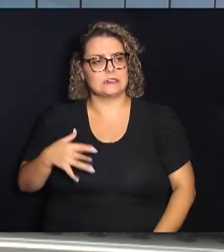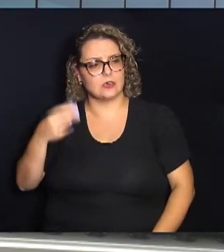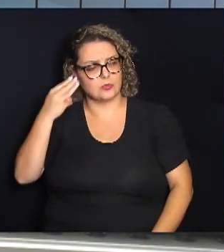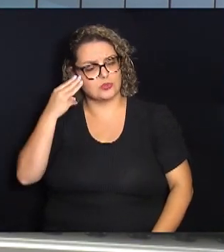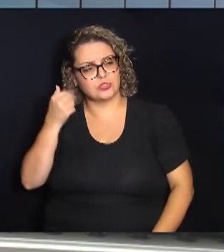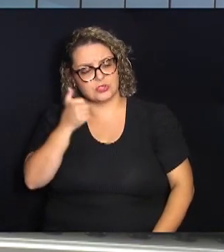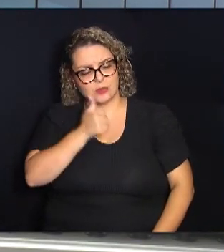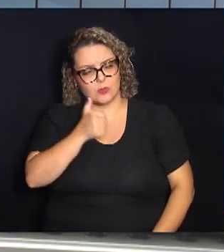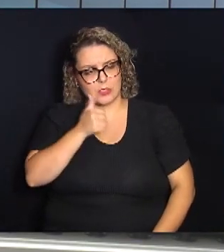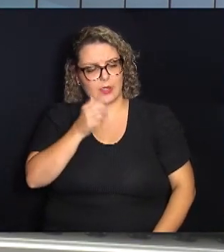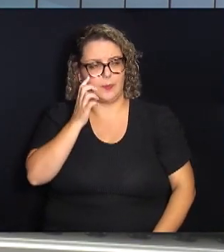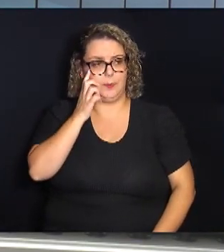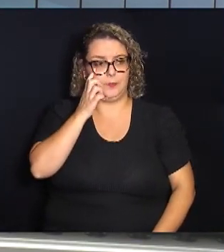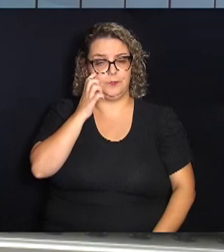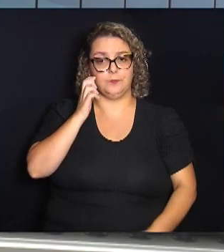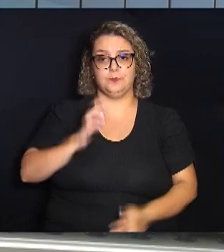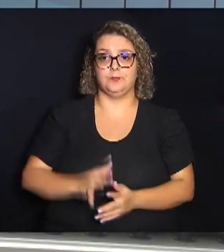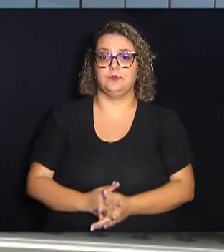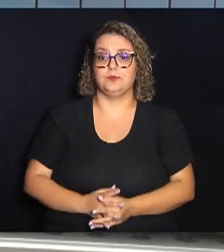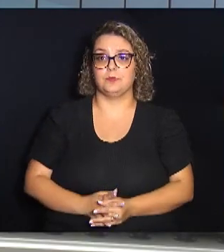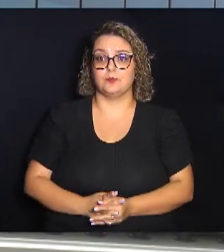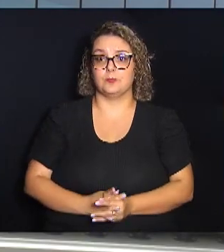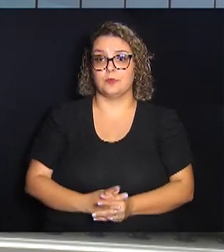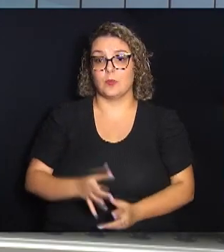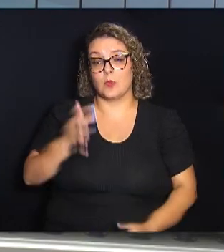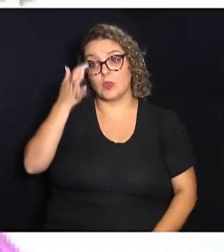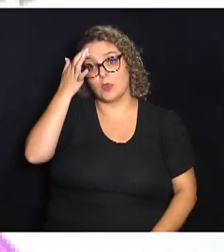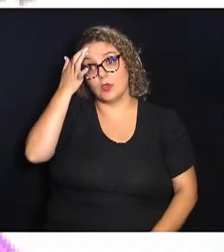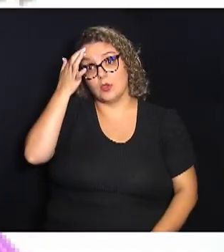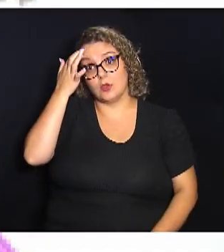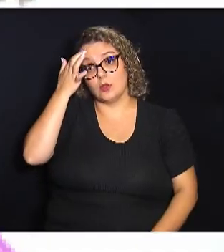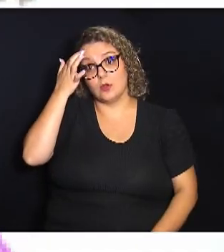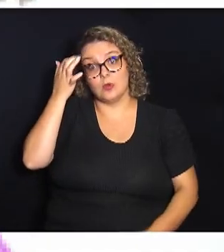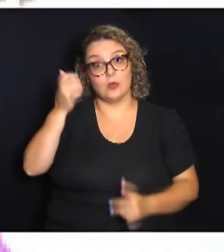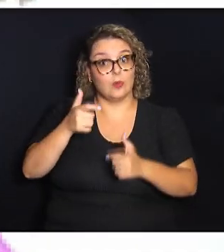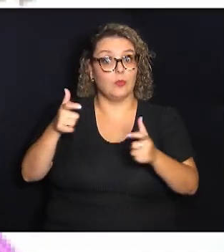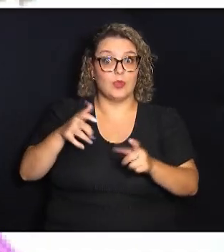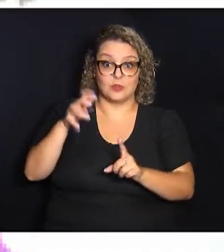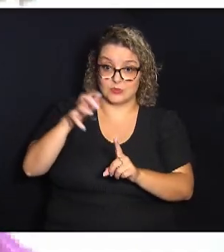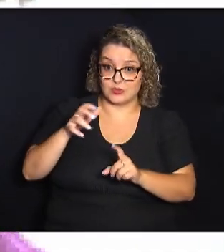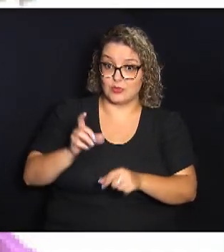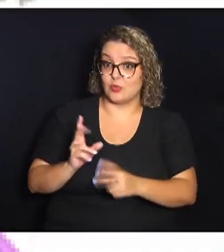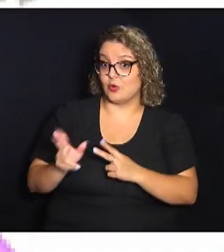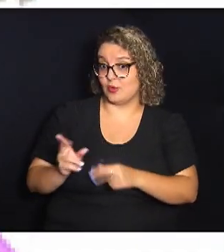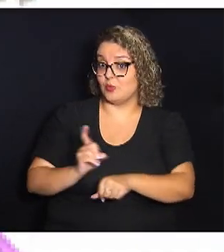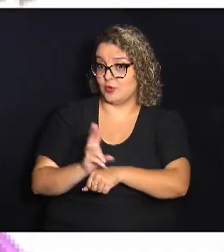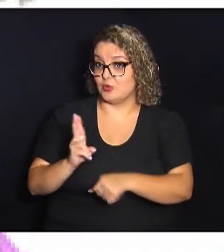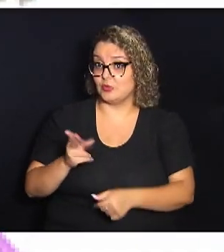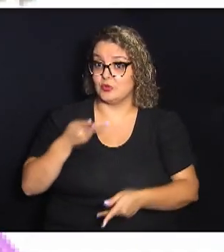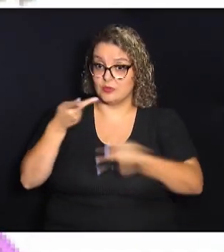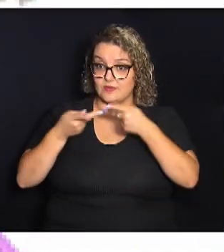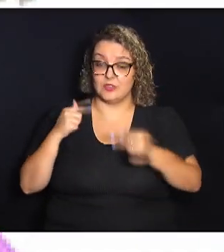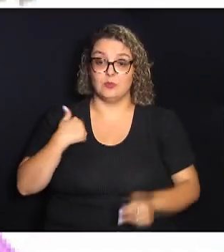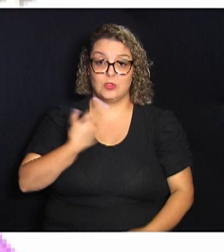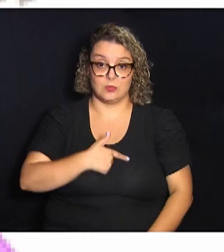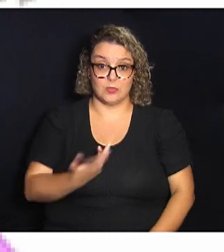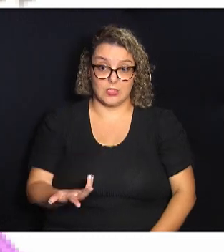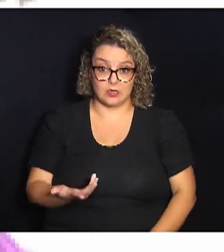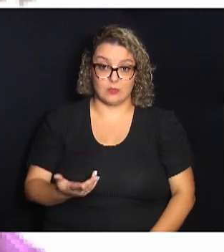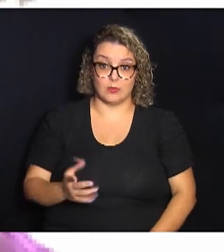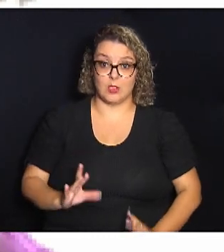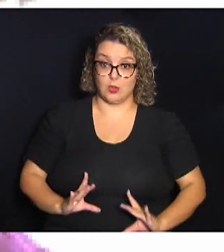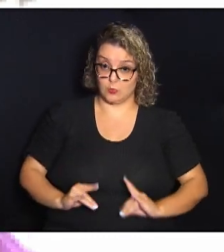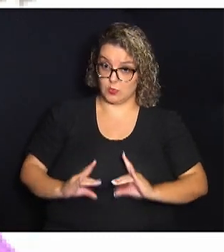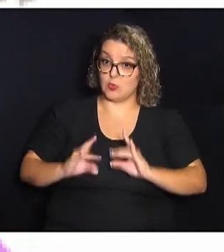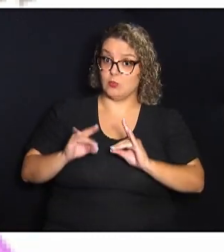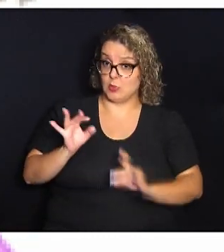mulher. Pois é, um dos maiores impactos, né, como o doutor estava contando aqui para nós, a questão hormonal, né,